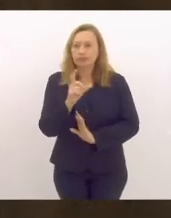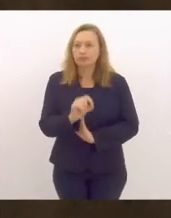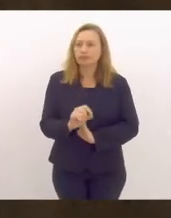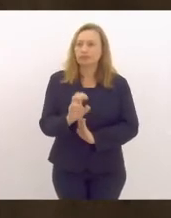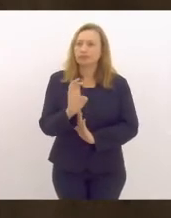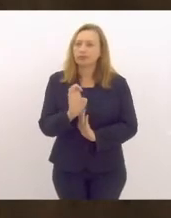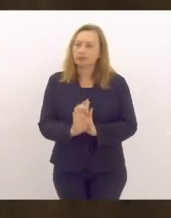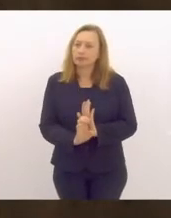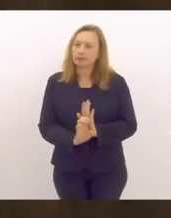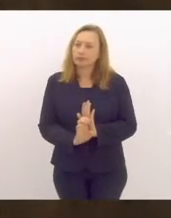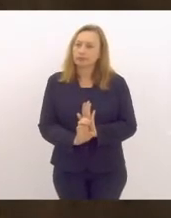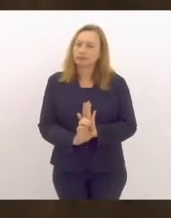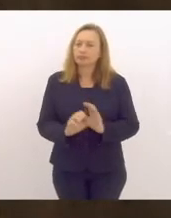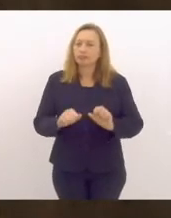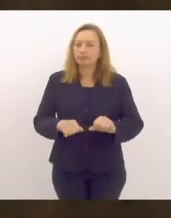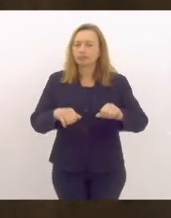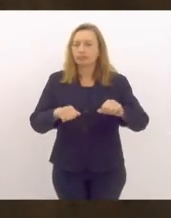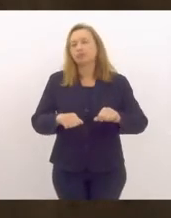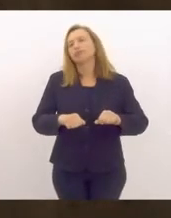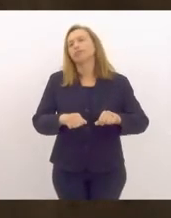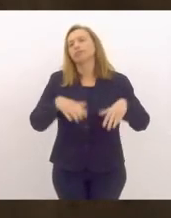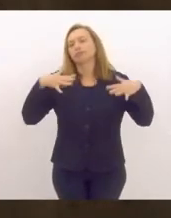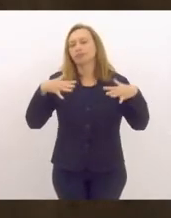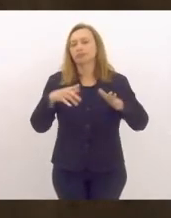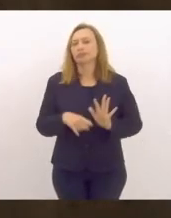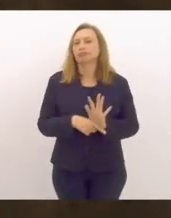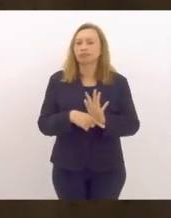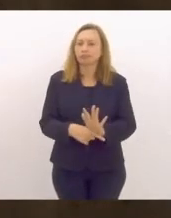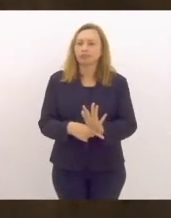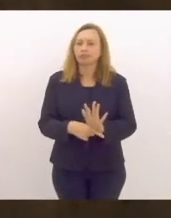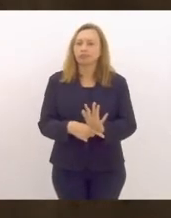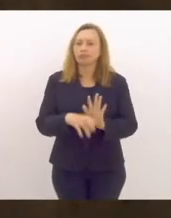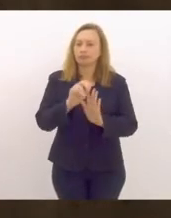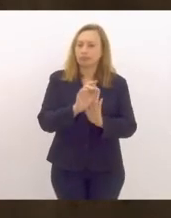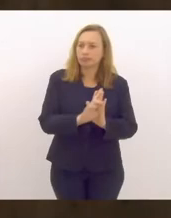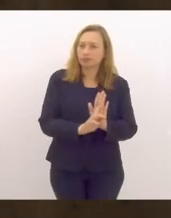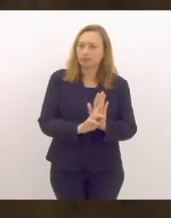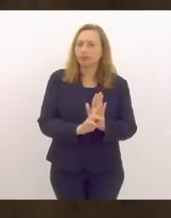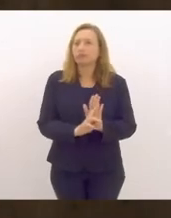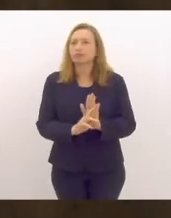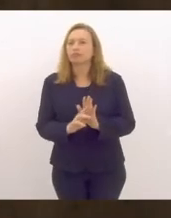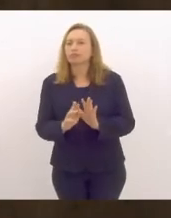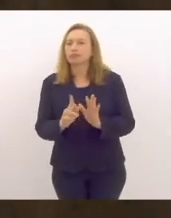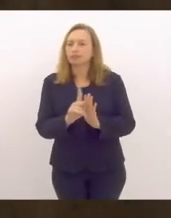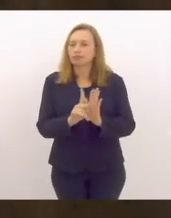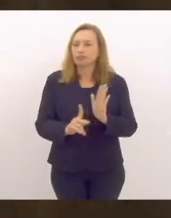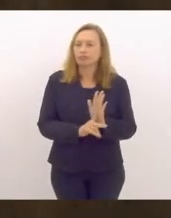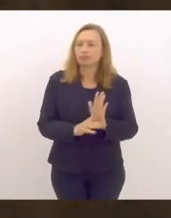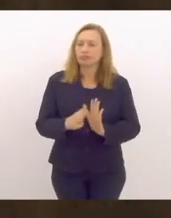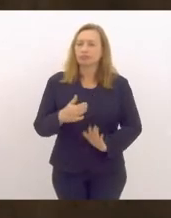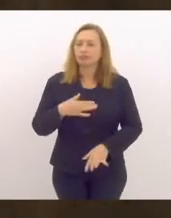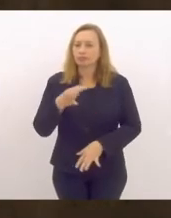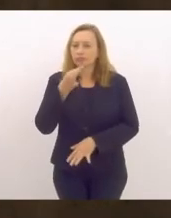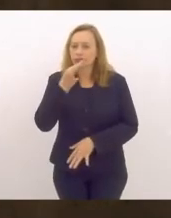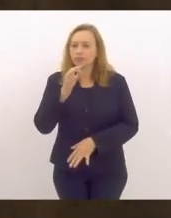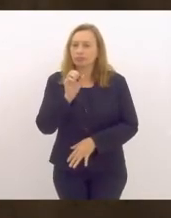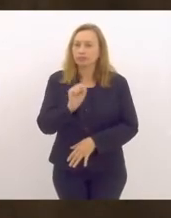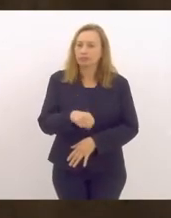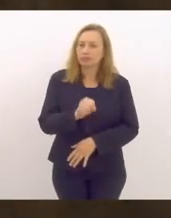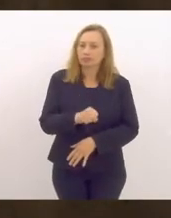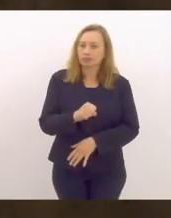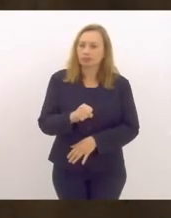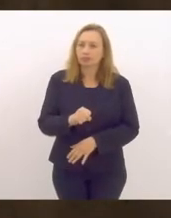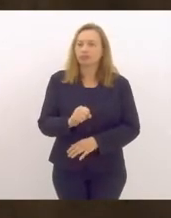emenda de plenário aprimora a redação do projeto e, suposto, meu parecer, é favorável